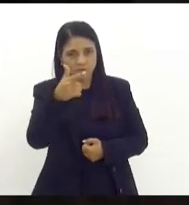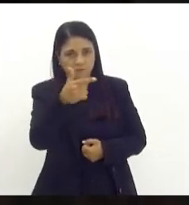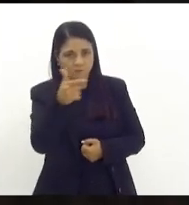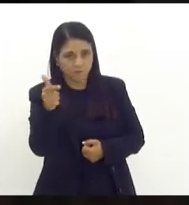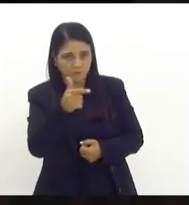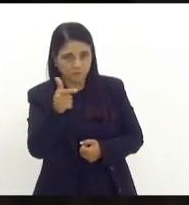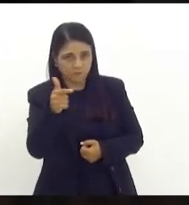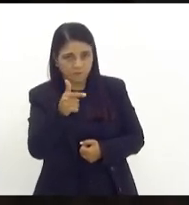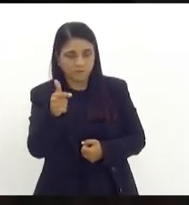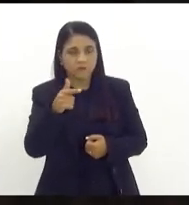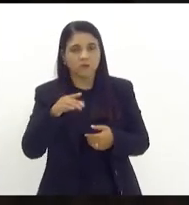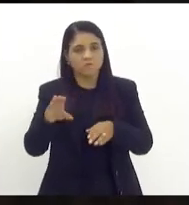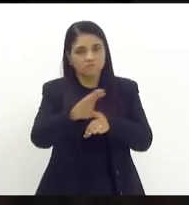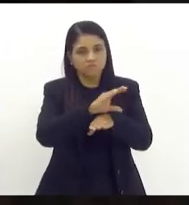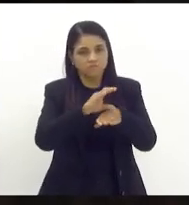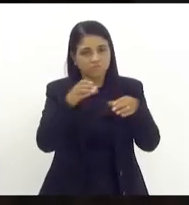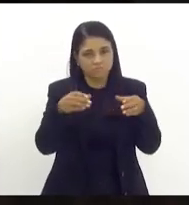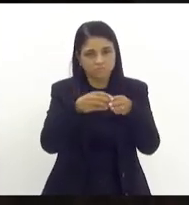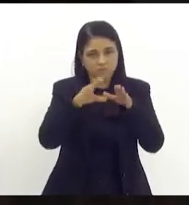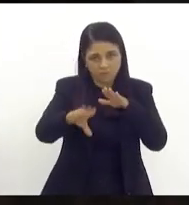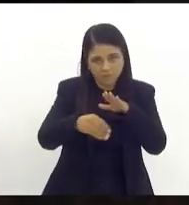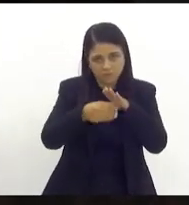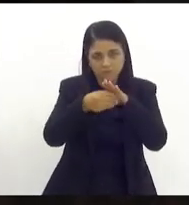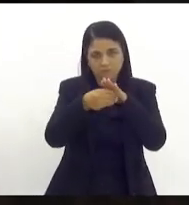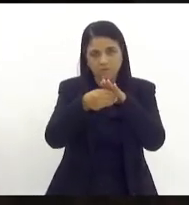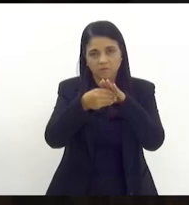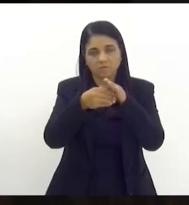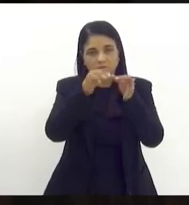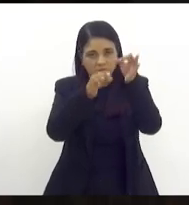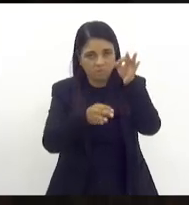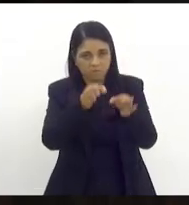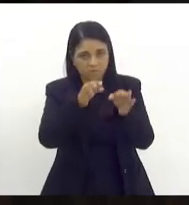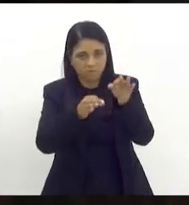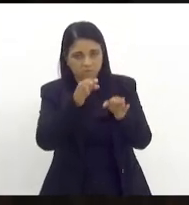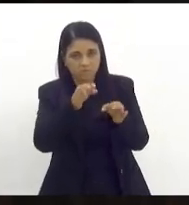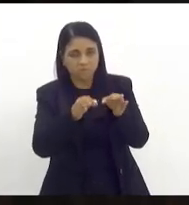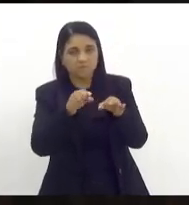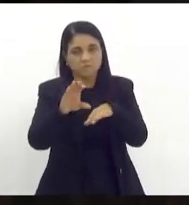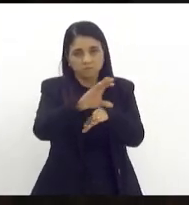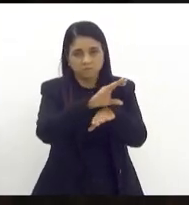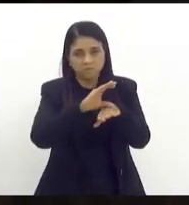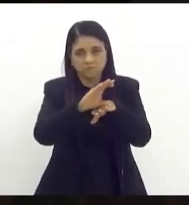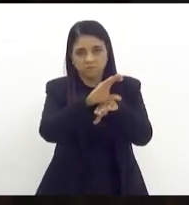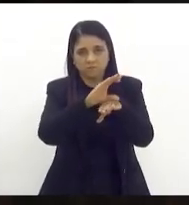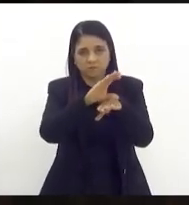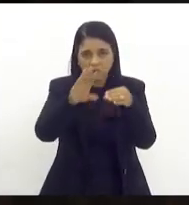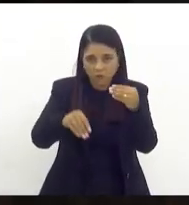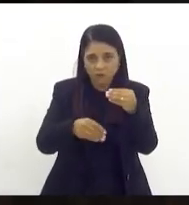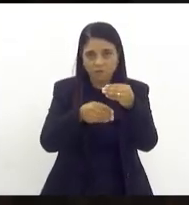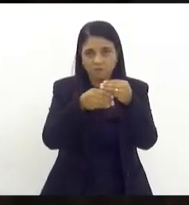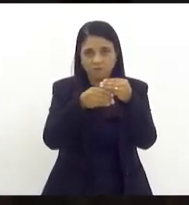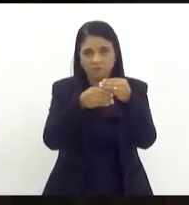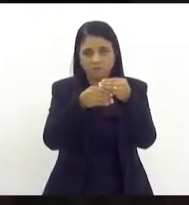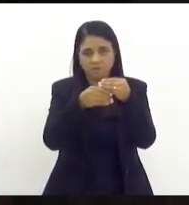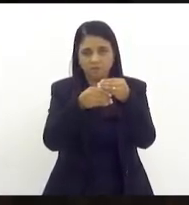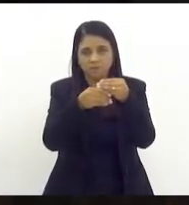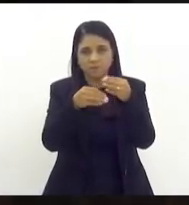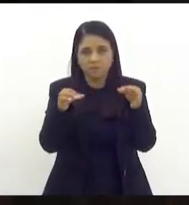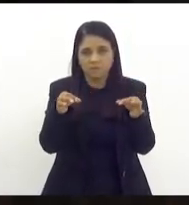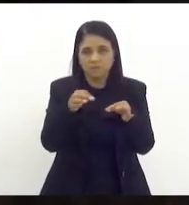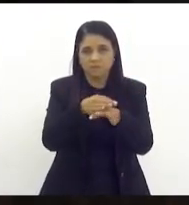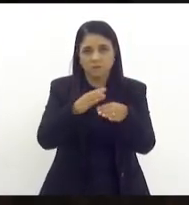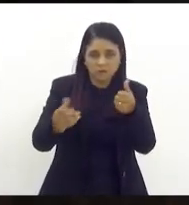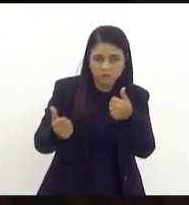parecia das comissões de constituição e justiça pela com emendas concluindo